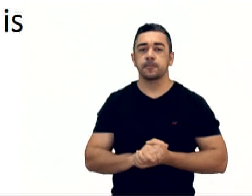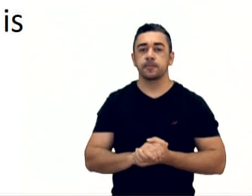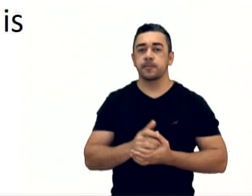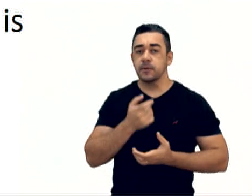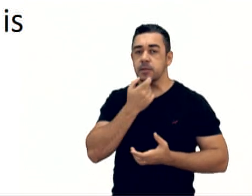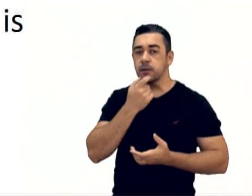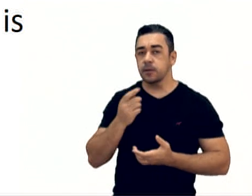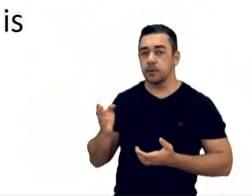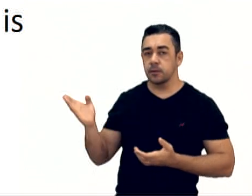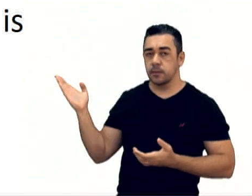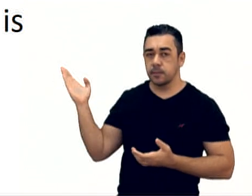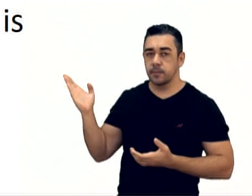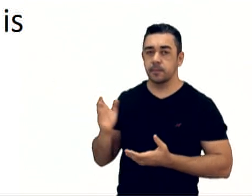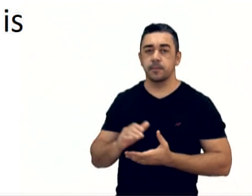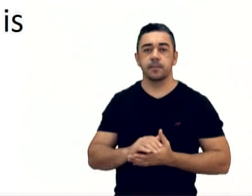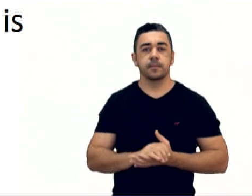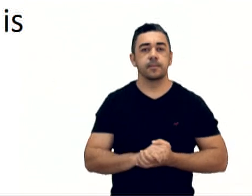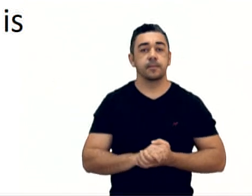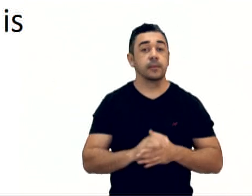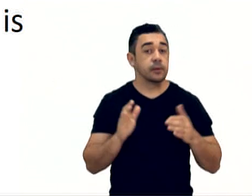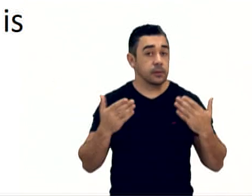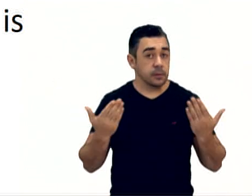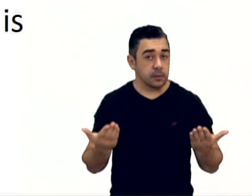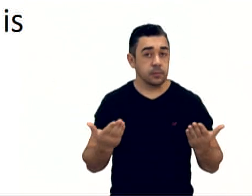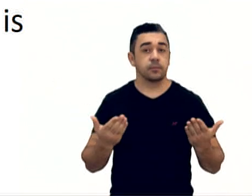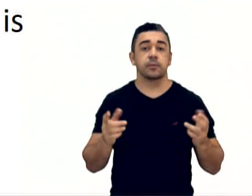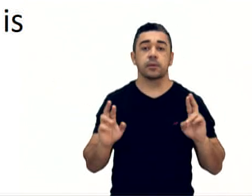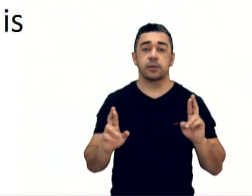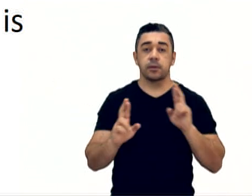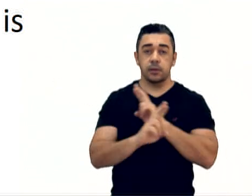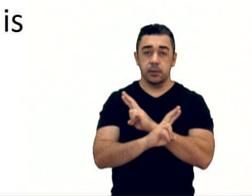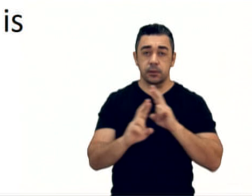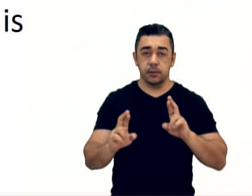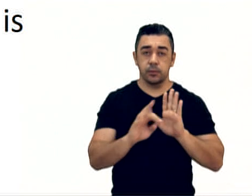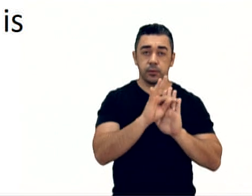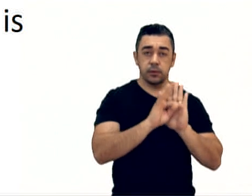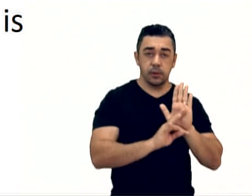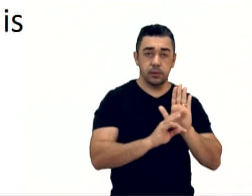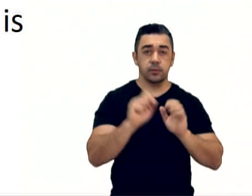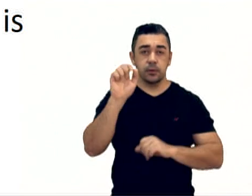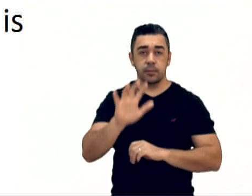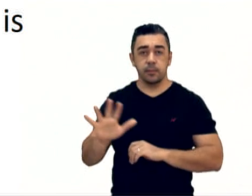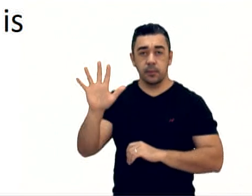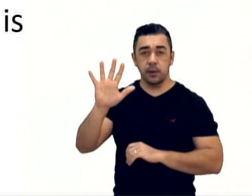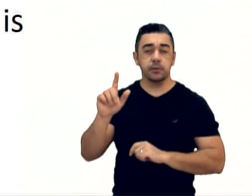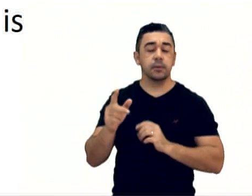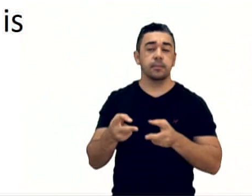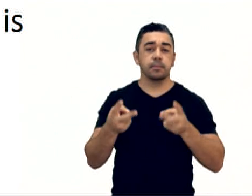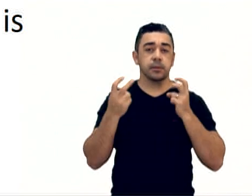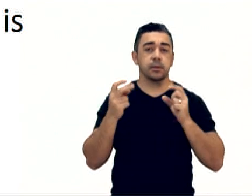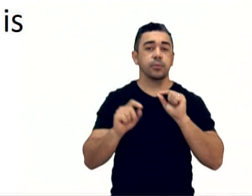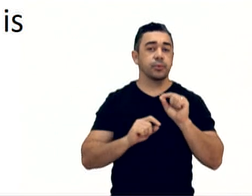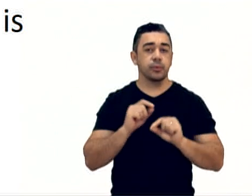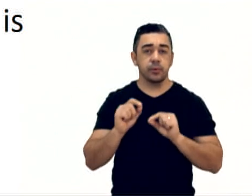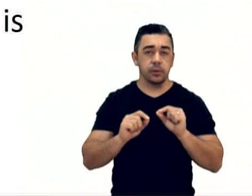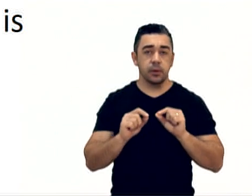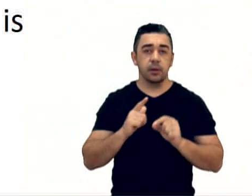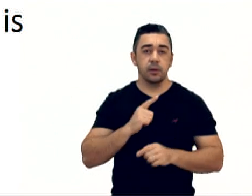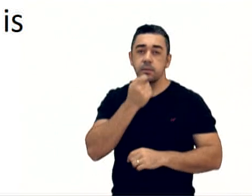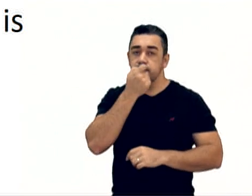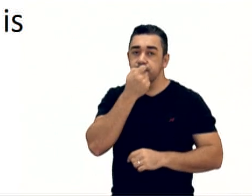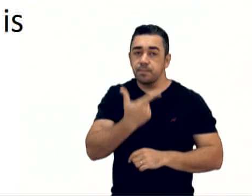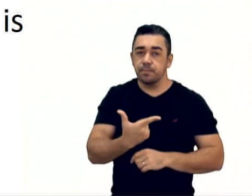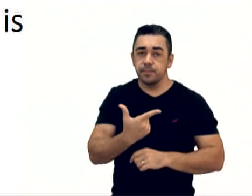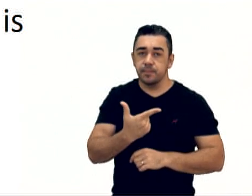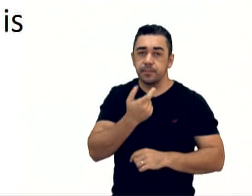main idea in the cartoon? Então, baseado na relação do texto com a figura, nós temos ali o humor, é